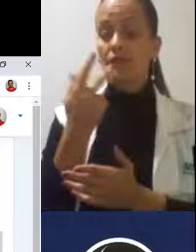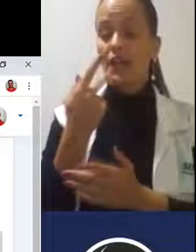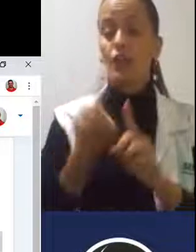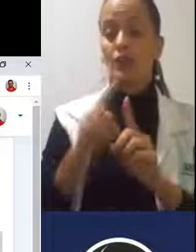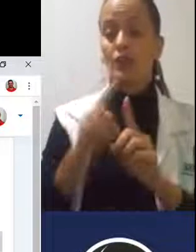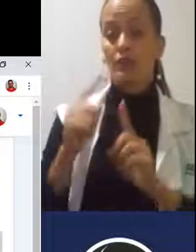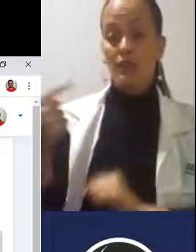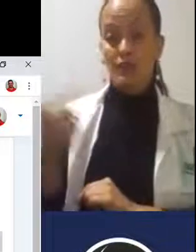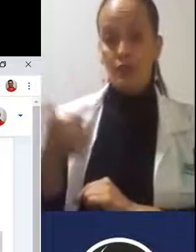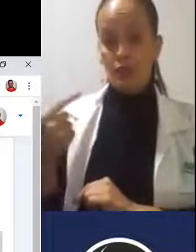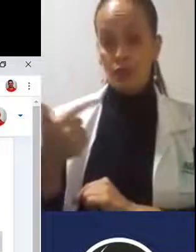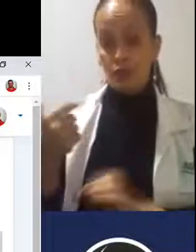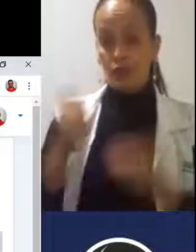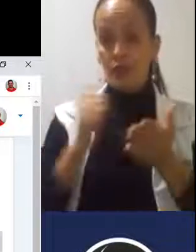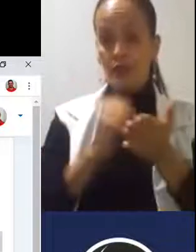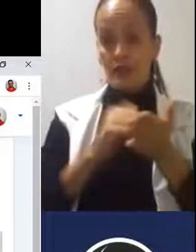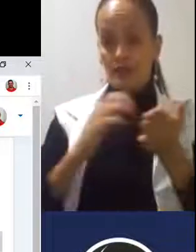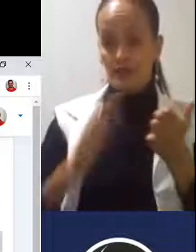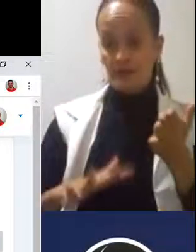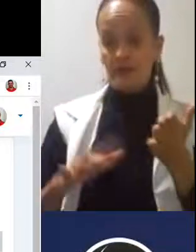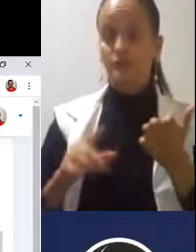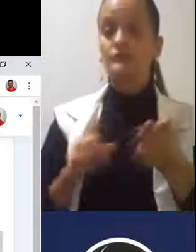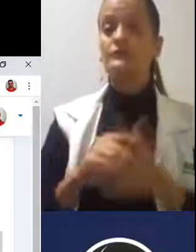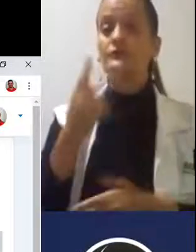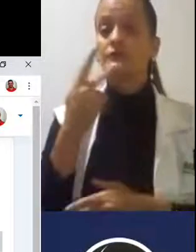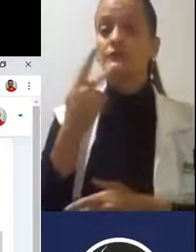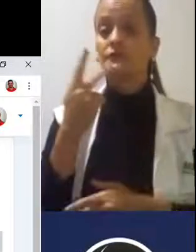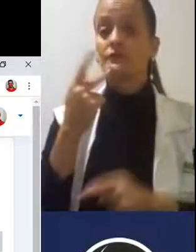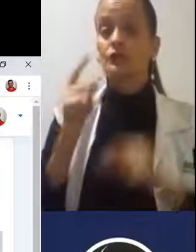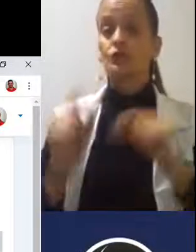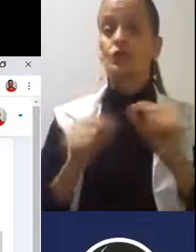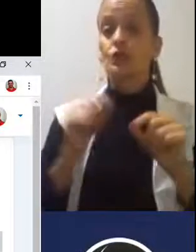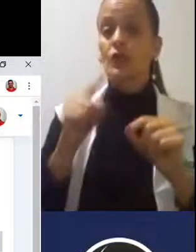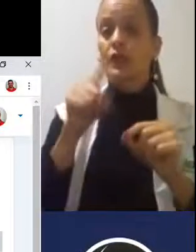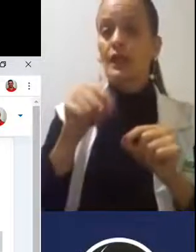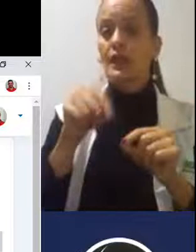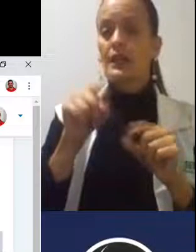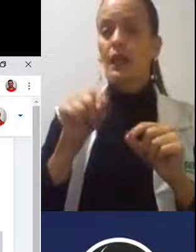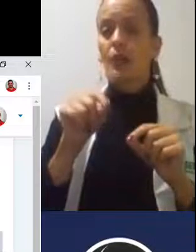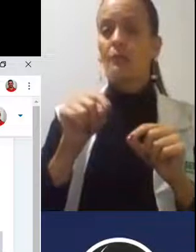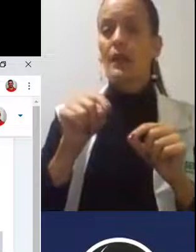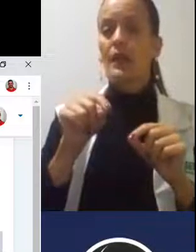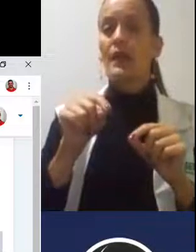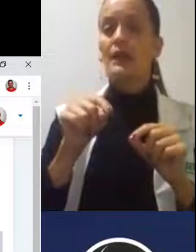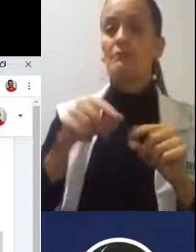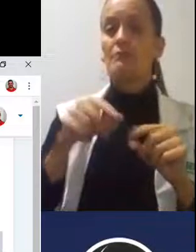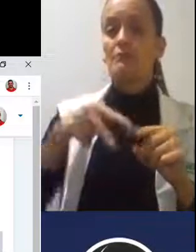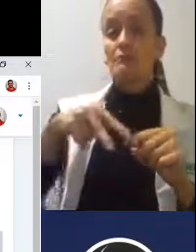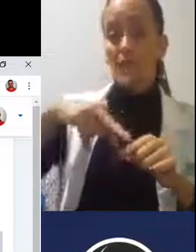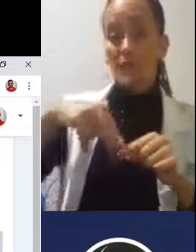respeito do método de medição utilizando o amperímetro, né, que é a medição de corrente elétrica.